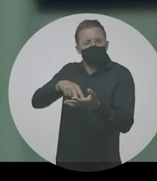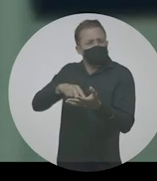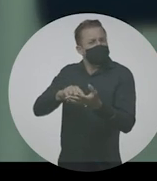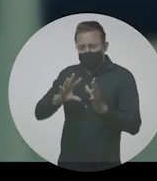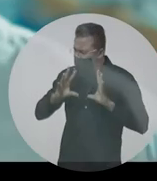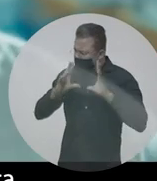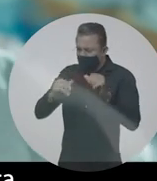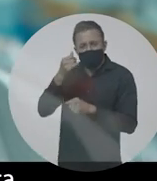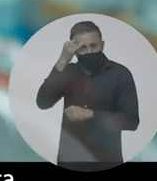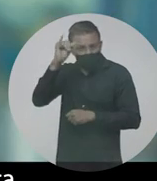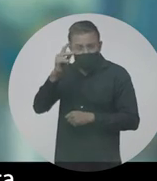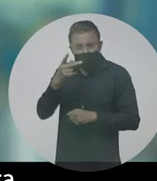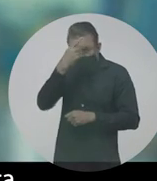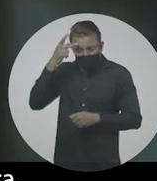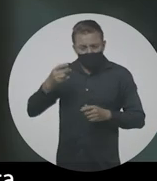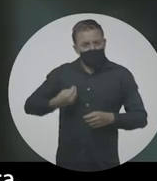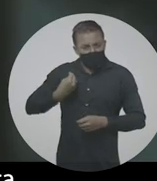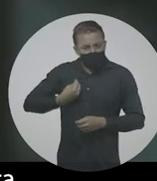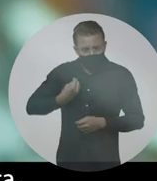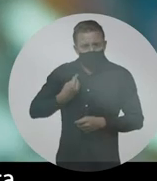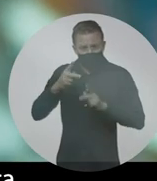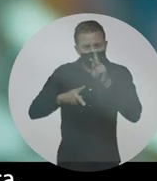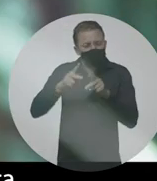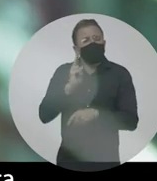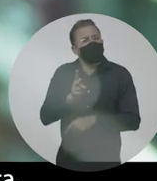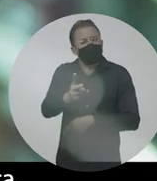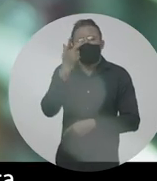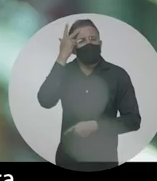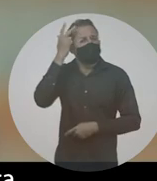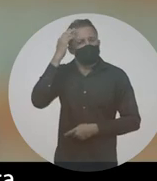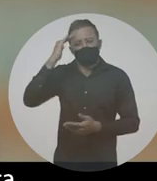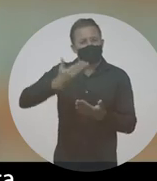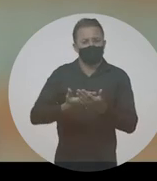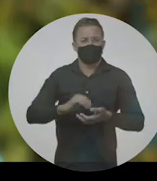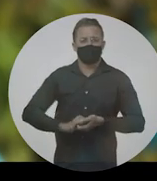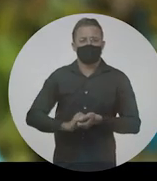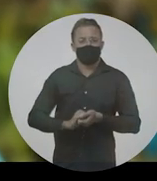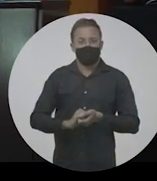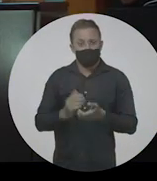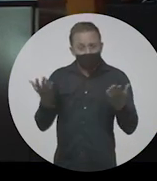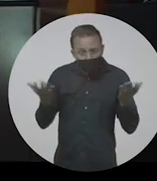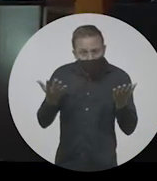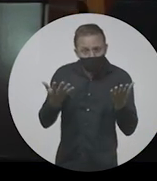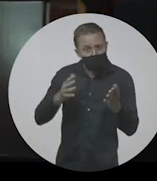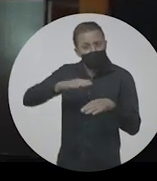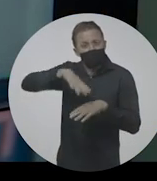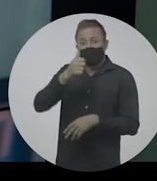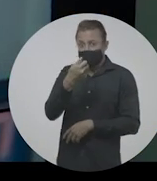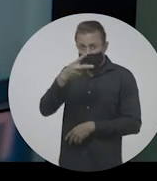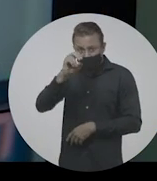seus esforços voltados para que a vida dos cidadãos matogrossenses siga seu caminho com confiança. Até agora, mais